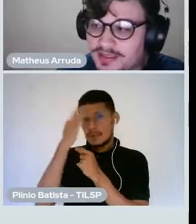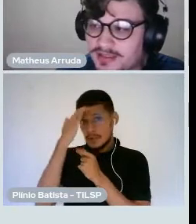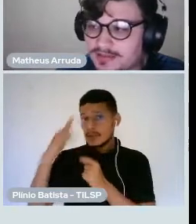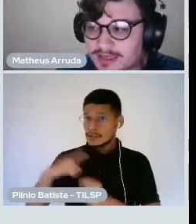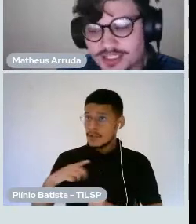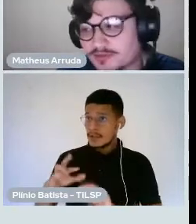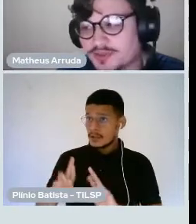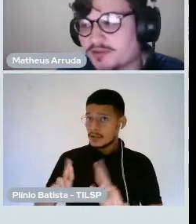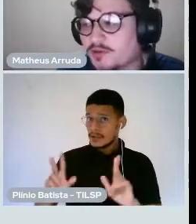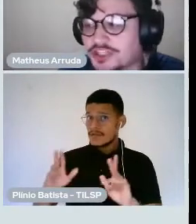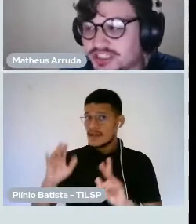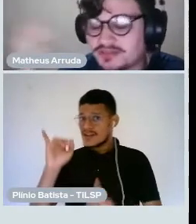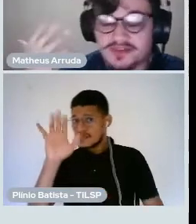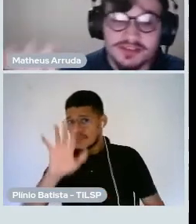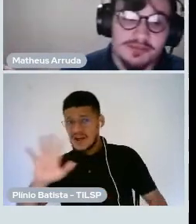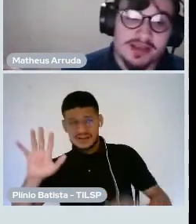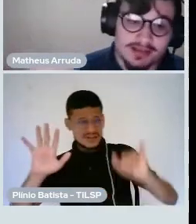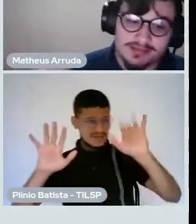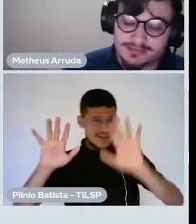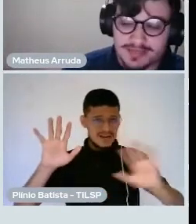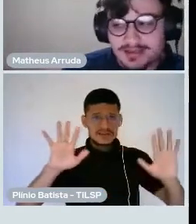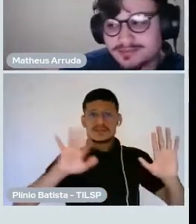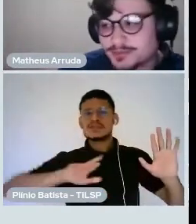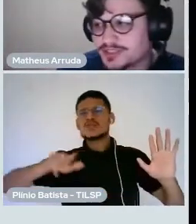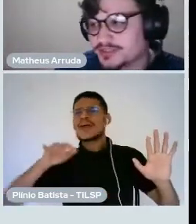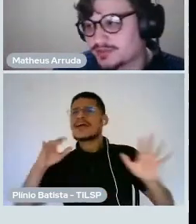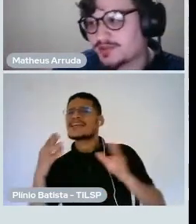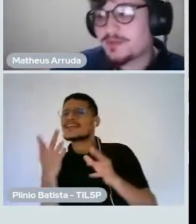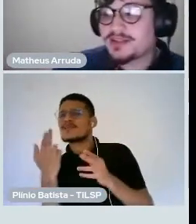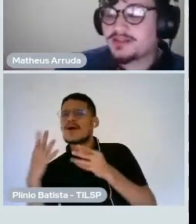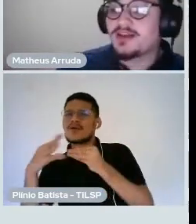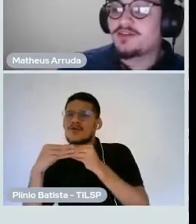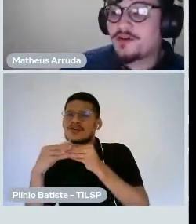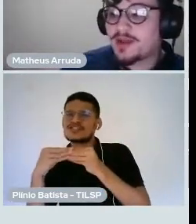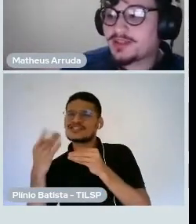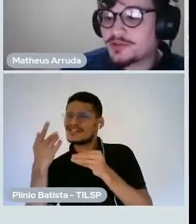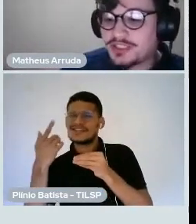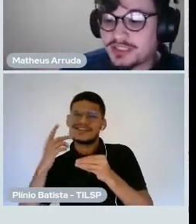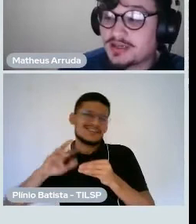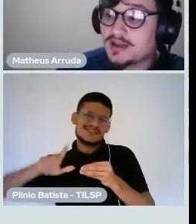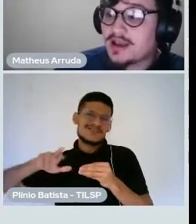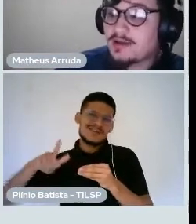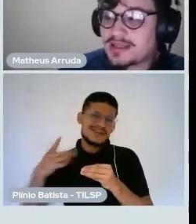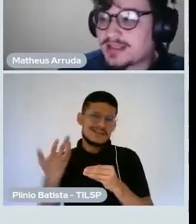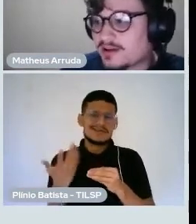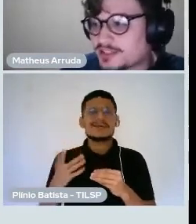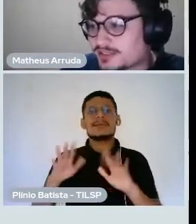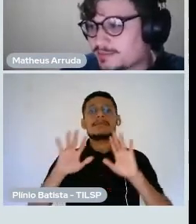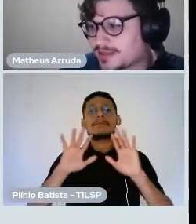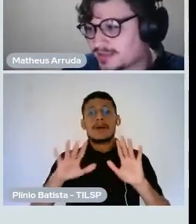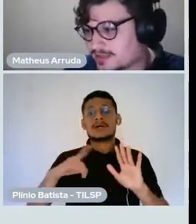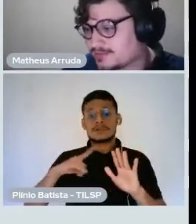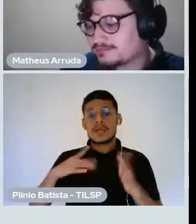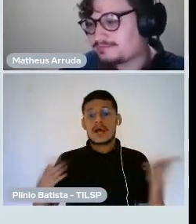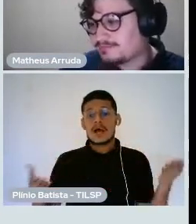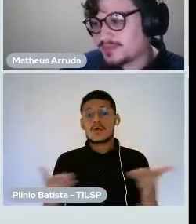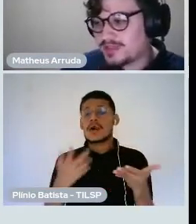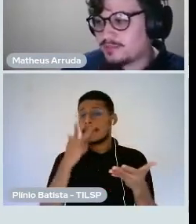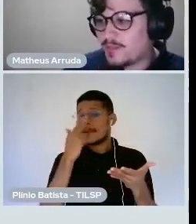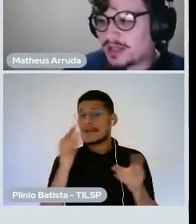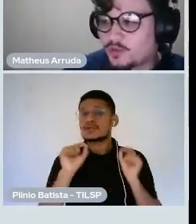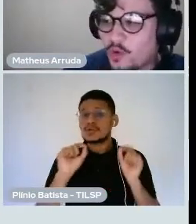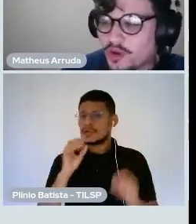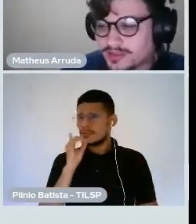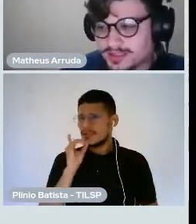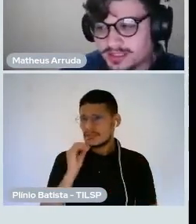pode ver aqui, né? Eles já não estão na coxinha, infelizmente, assim, né? Poxa, já não estão mais no formato de coxinha, mas agora eles estão parecendo, não